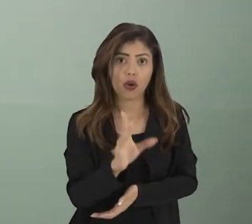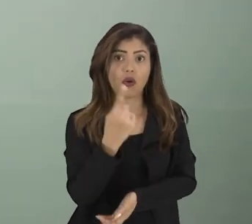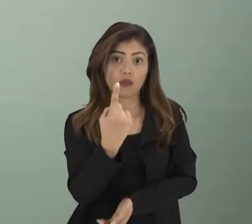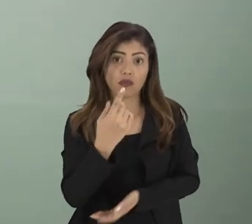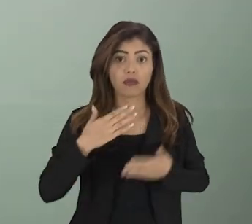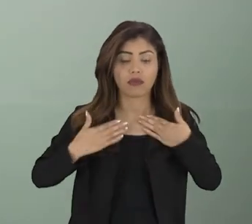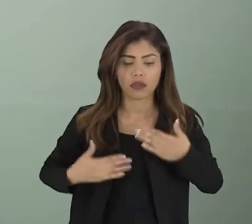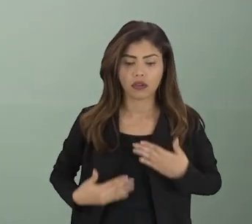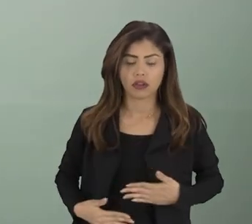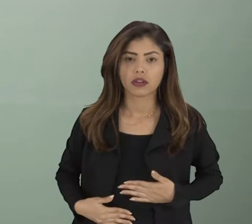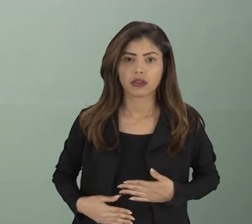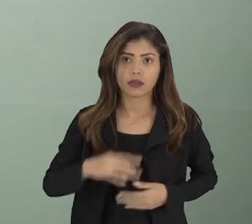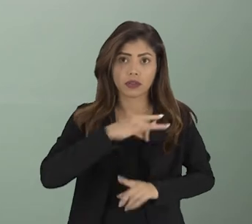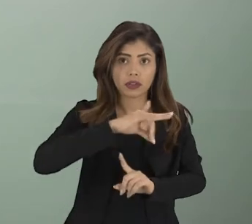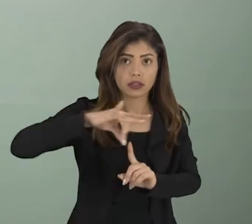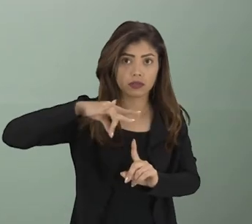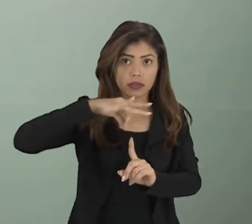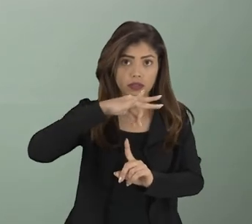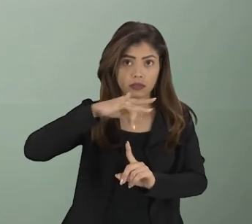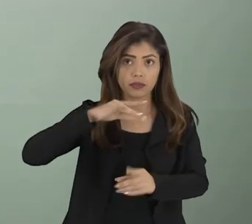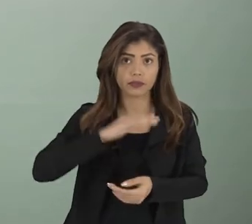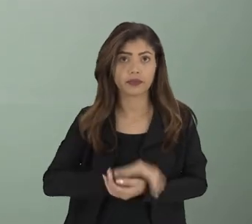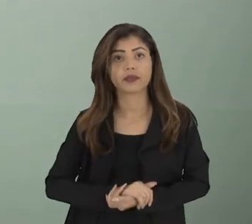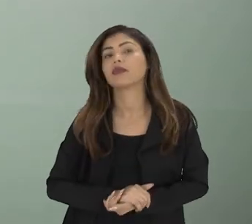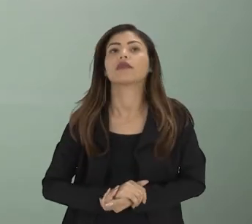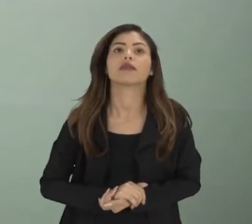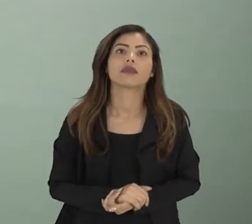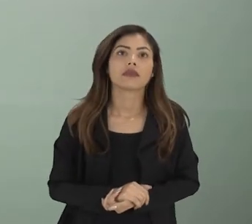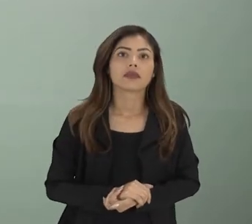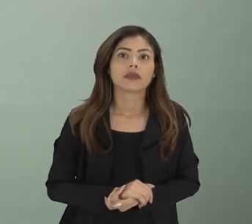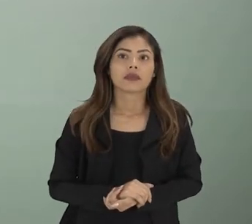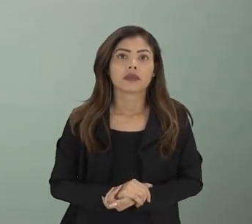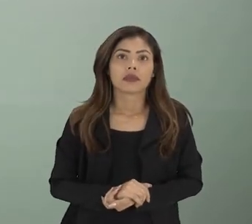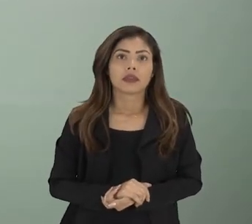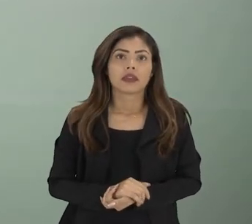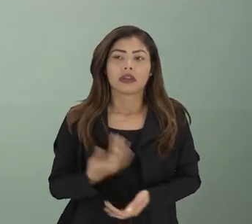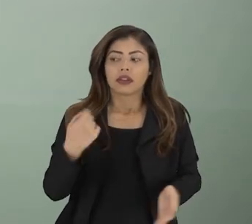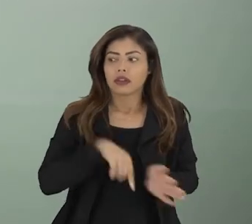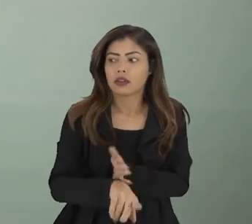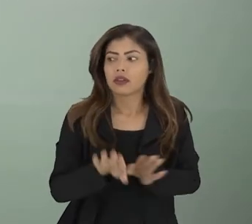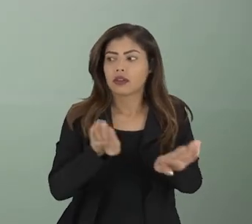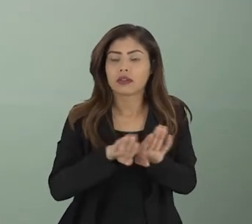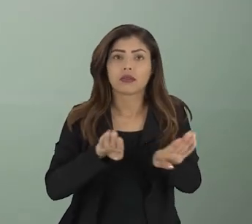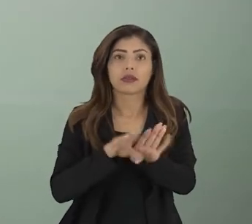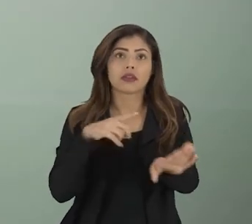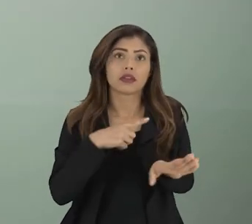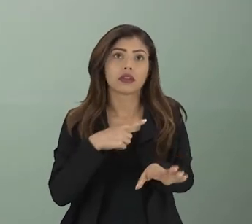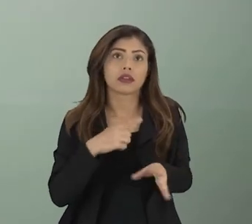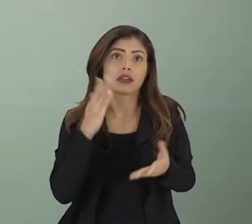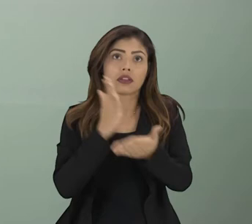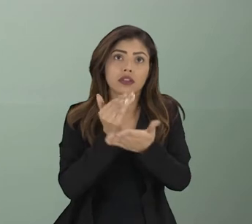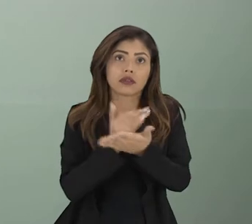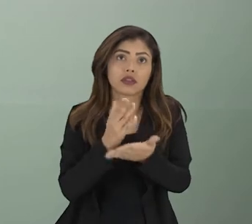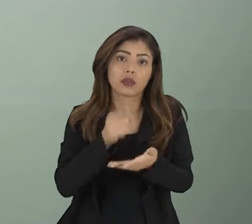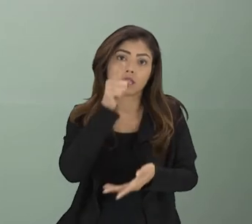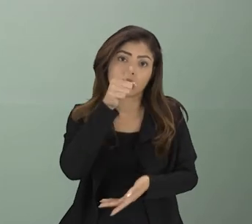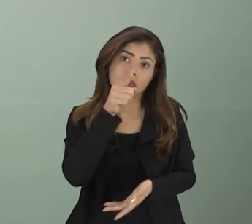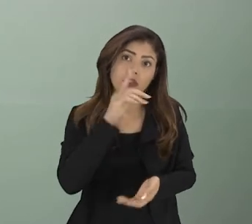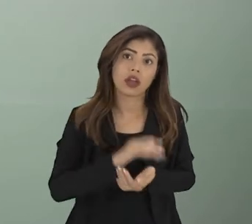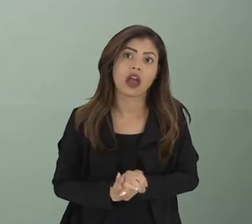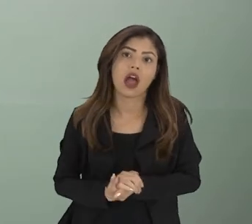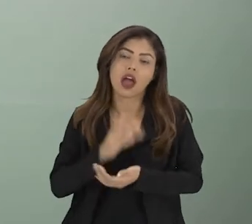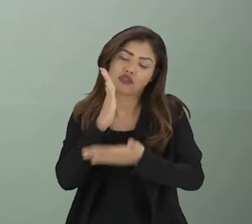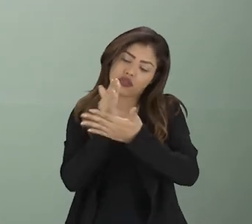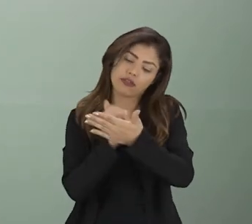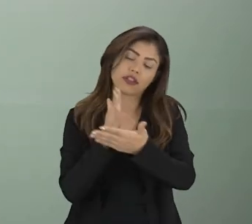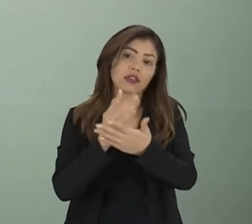apenas um corpo espiritual e aí vem as questões né as divisões que daqui a pouco eu vou falar pra vocês